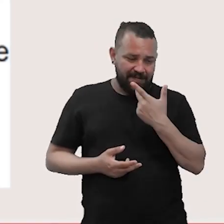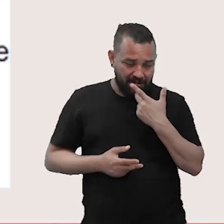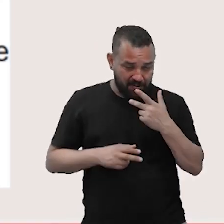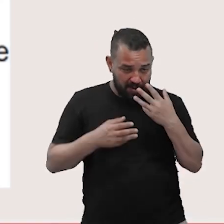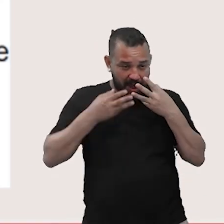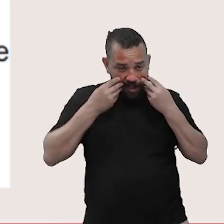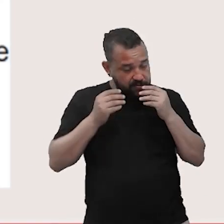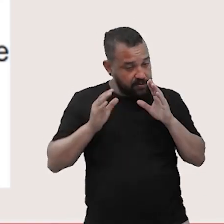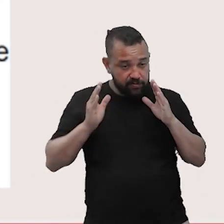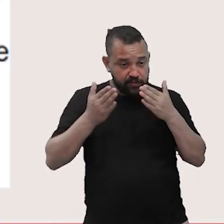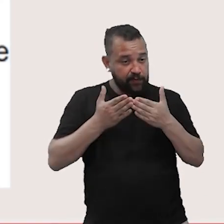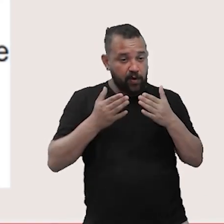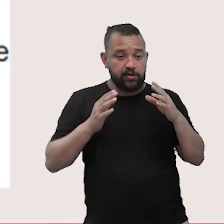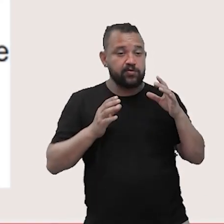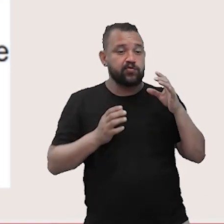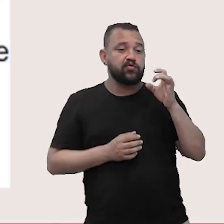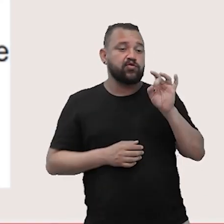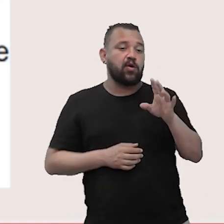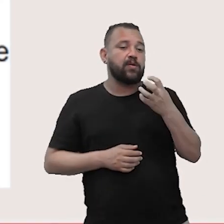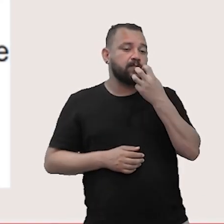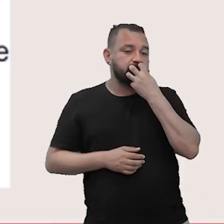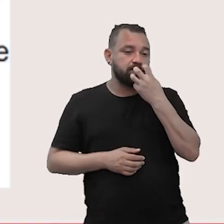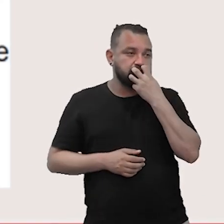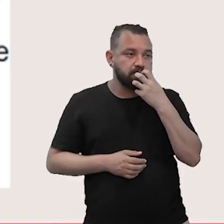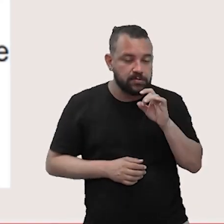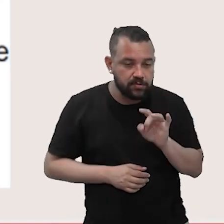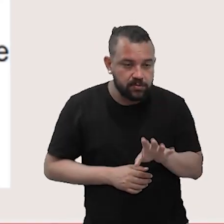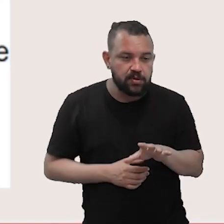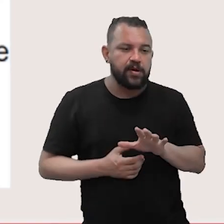O cachorro que vive aí, né, nas ruas.